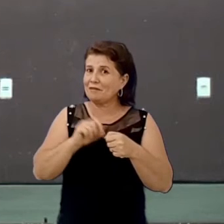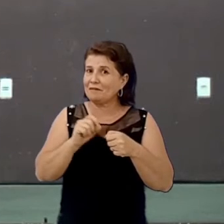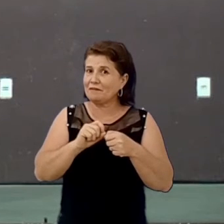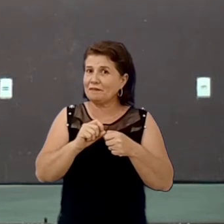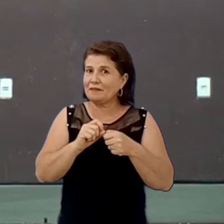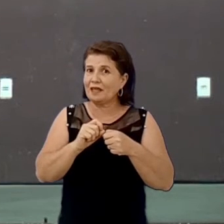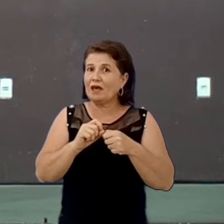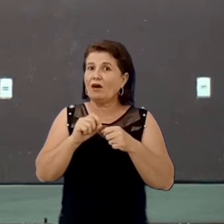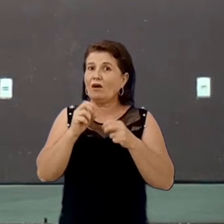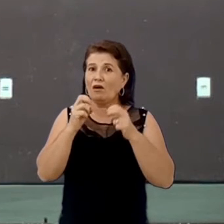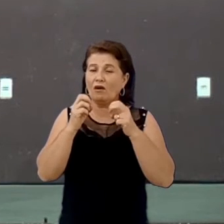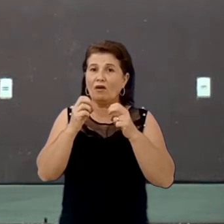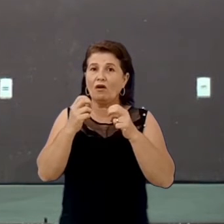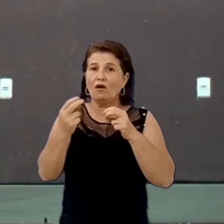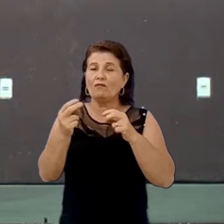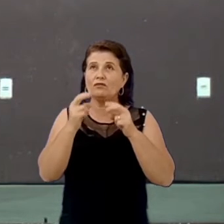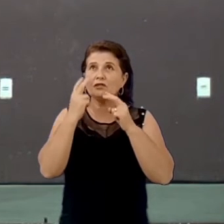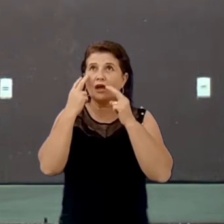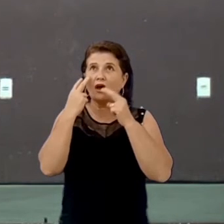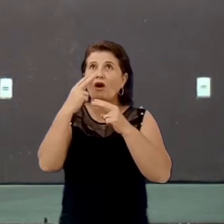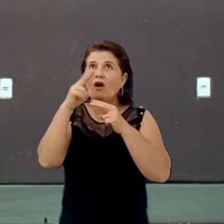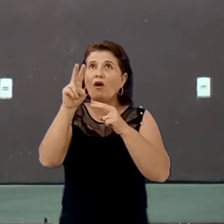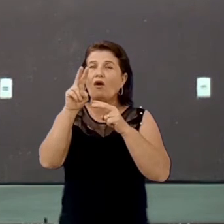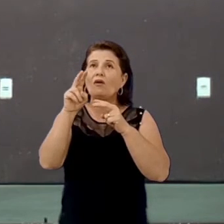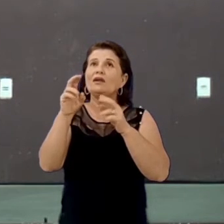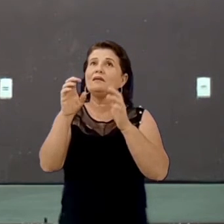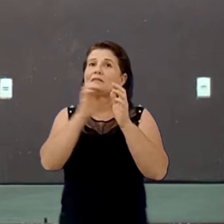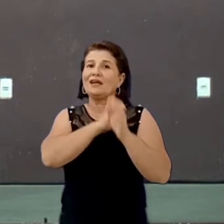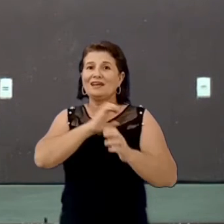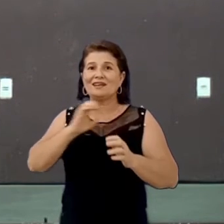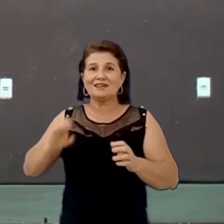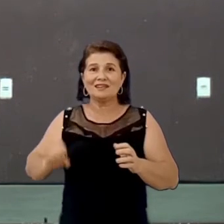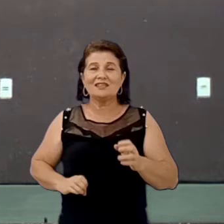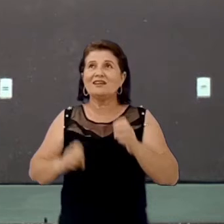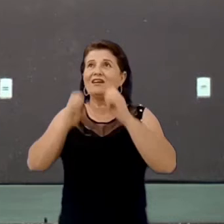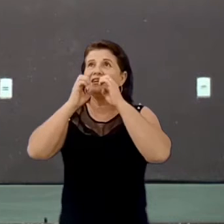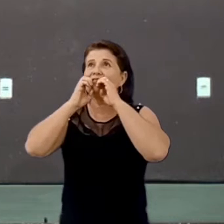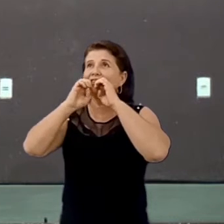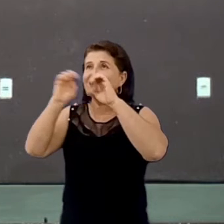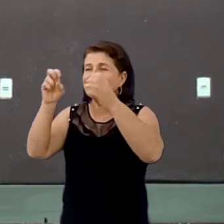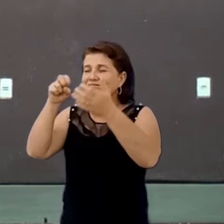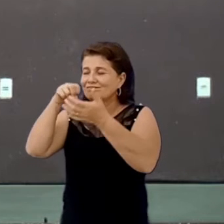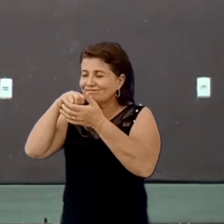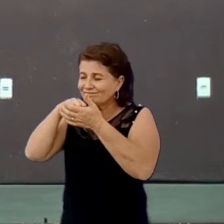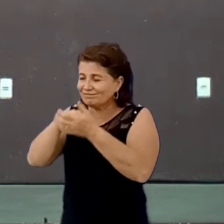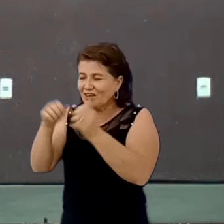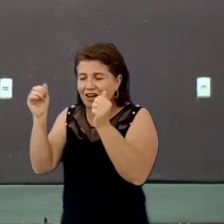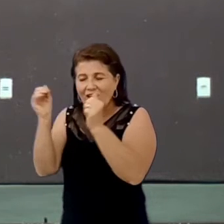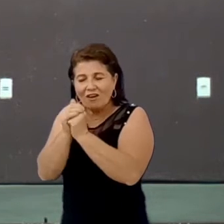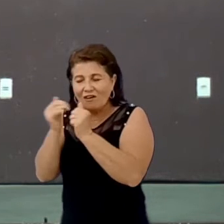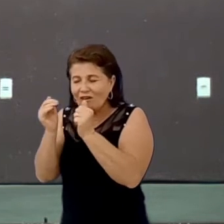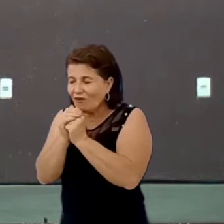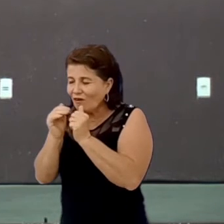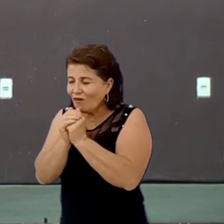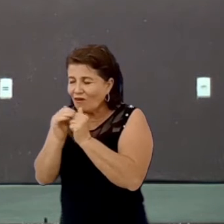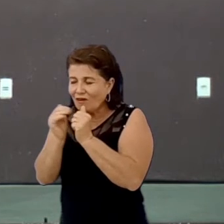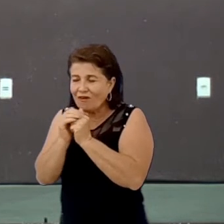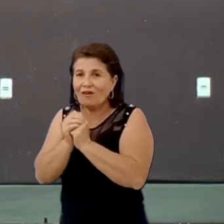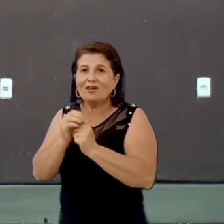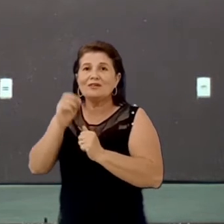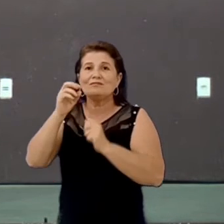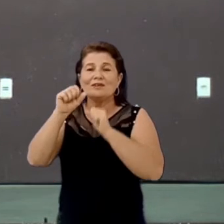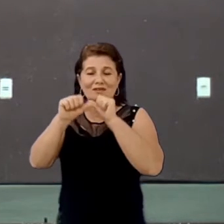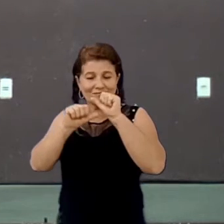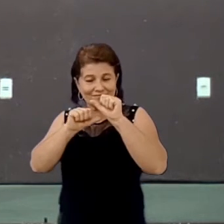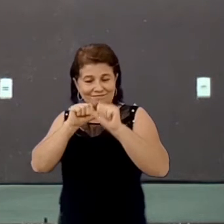para o Evangelho, olha para a mensagem de Cristo, se derrama, se ajoelha, busca ao Senhor, para que Ele mude o